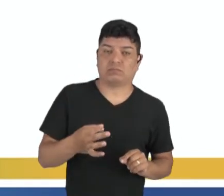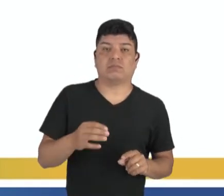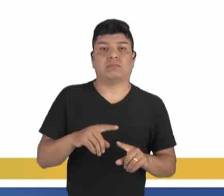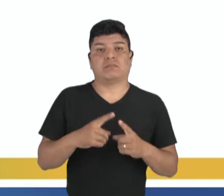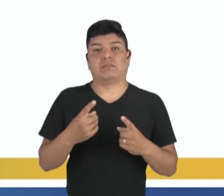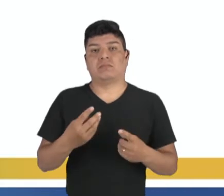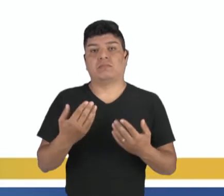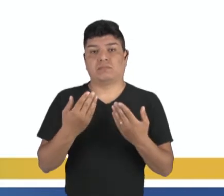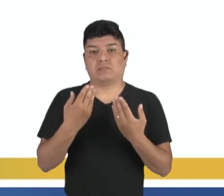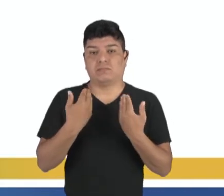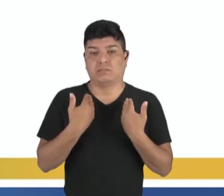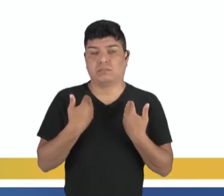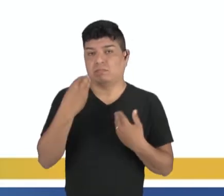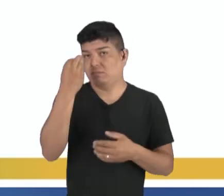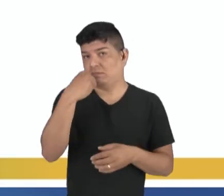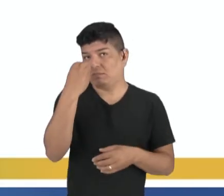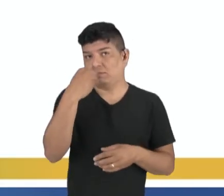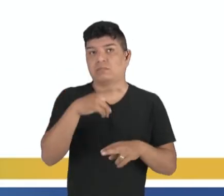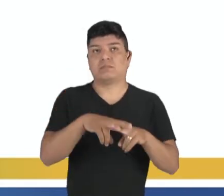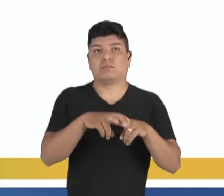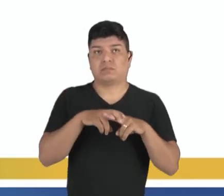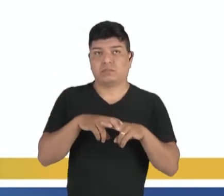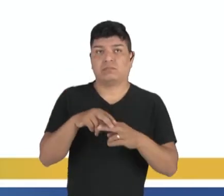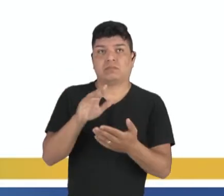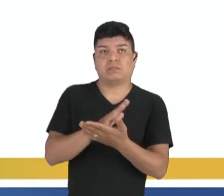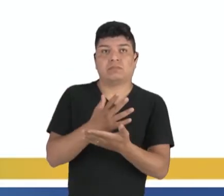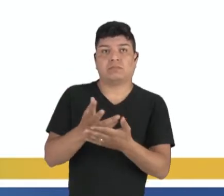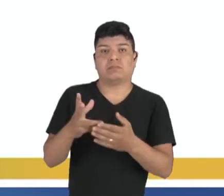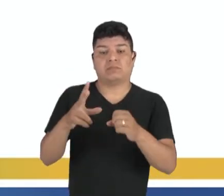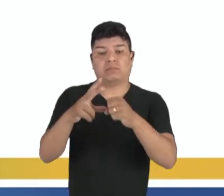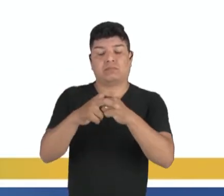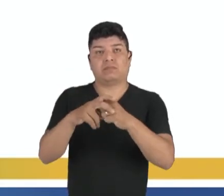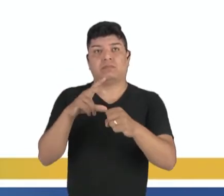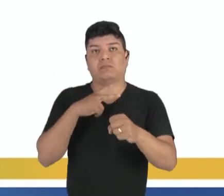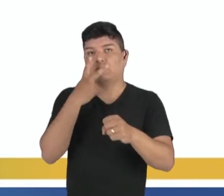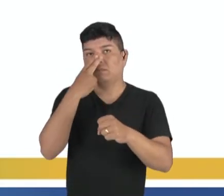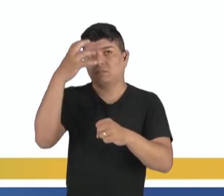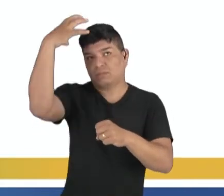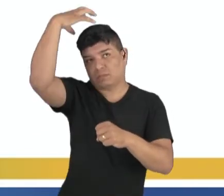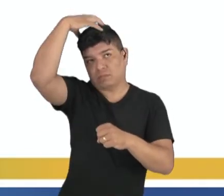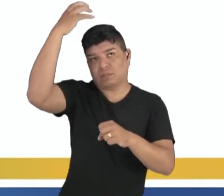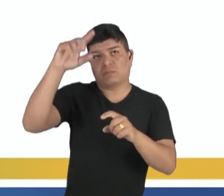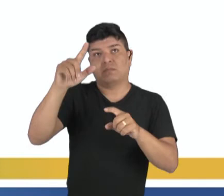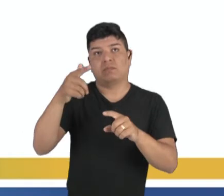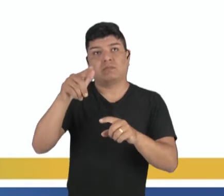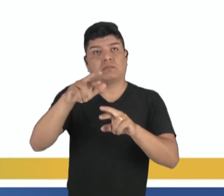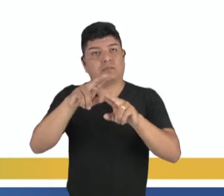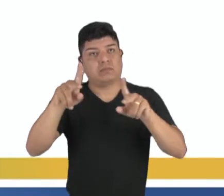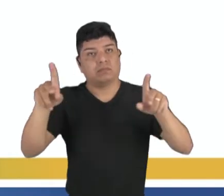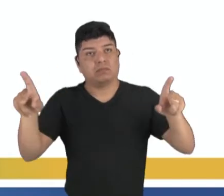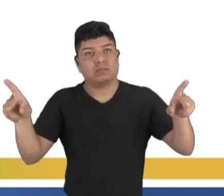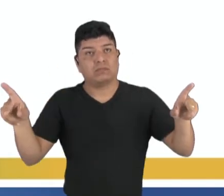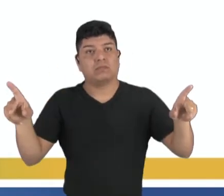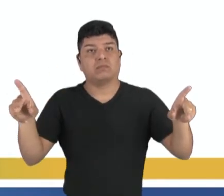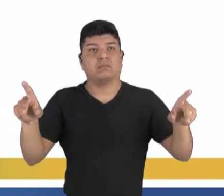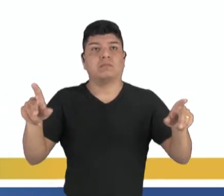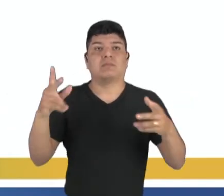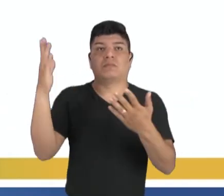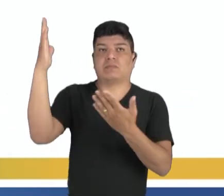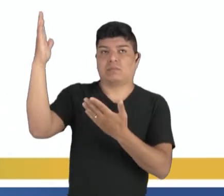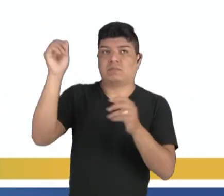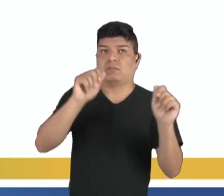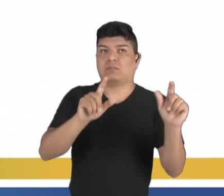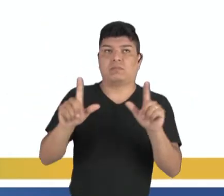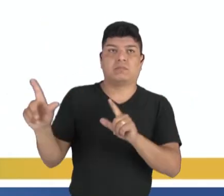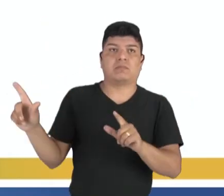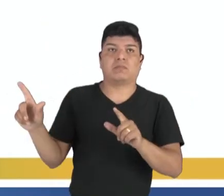Então vocês podem observar que alguns vírus eles têm um formato de coroa e outros não necessariamente, como é o caso aí do bacteriófago